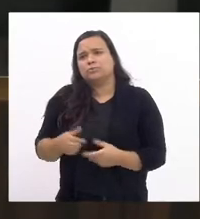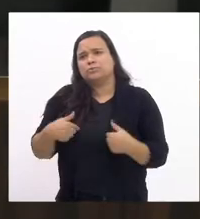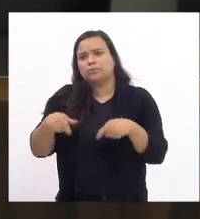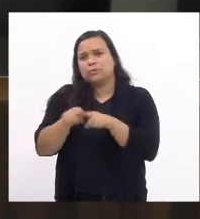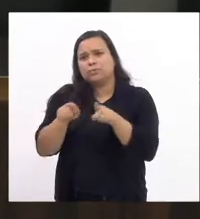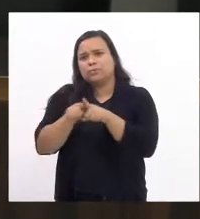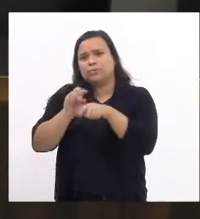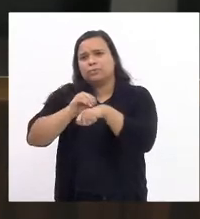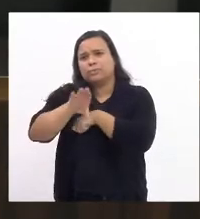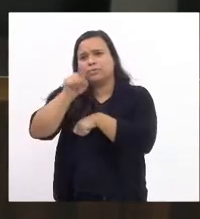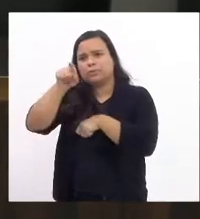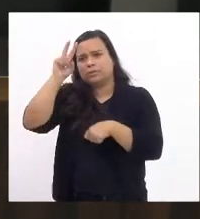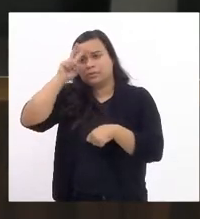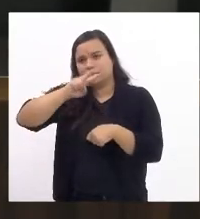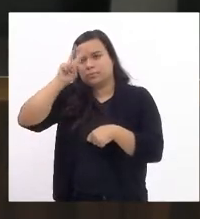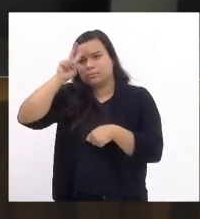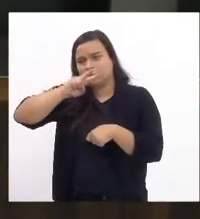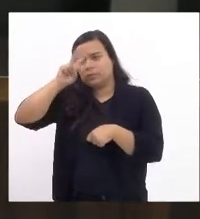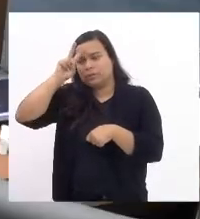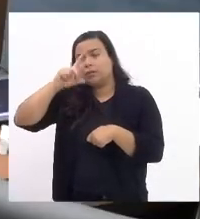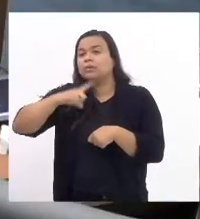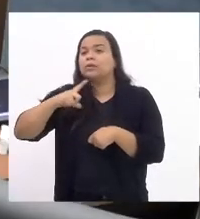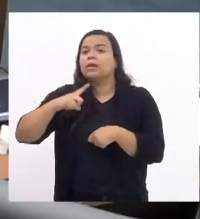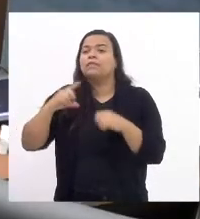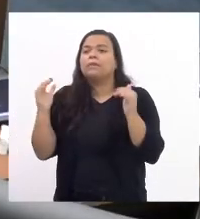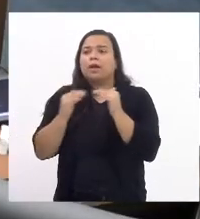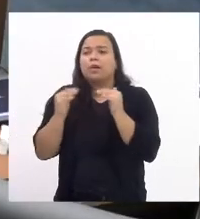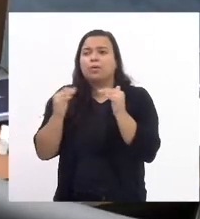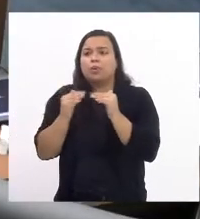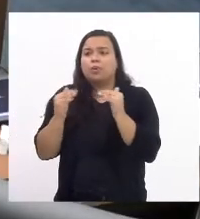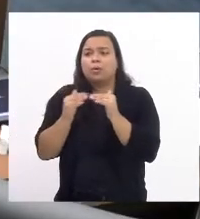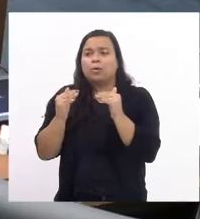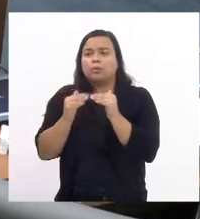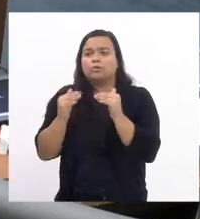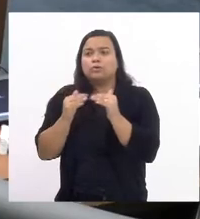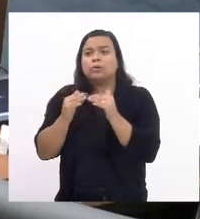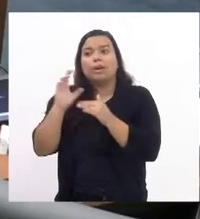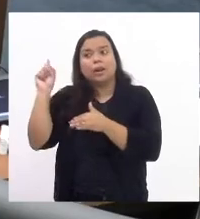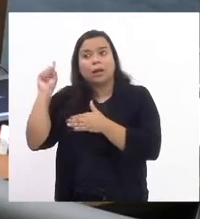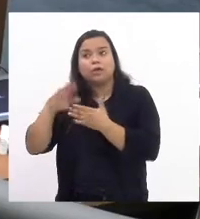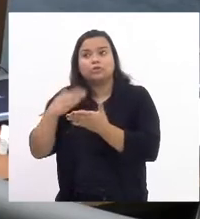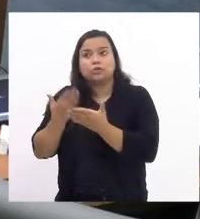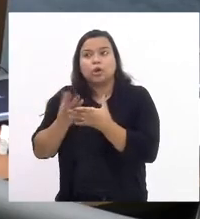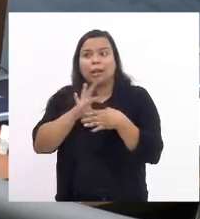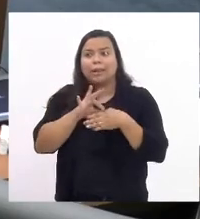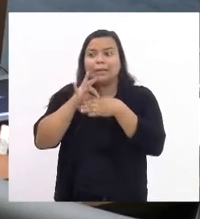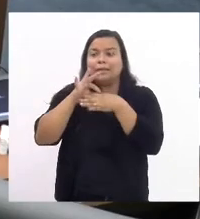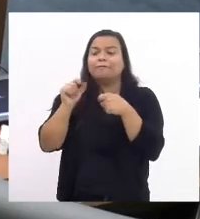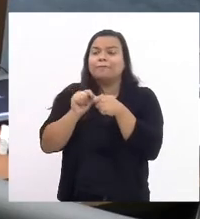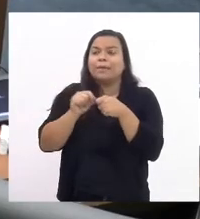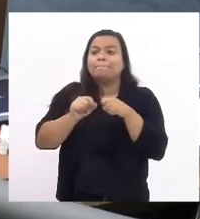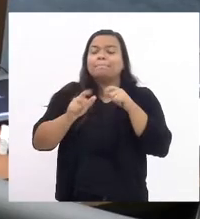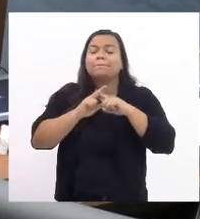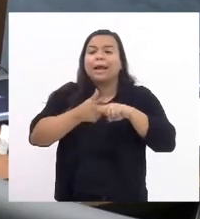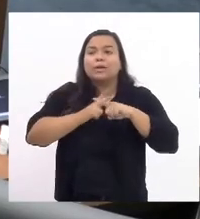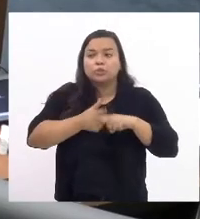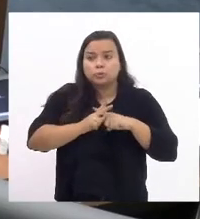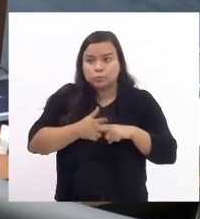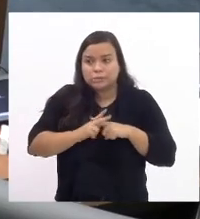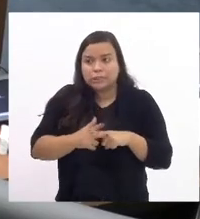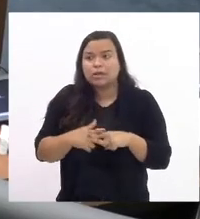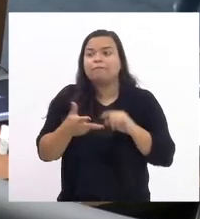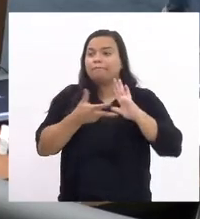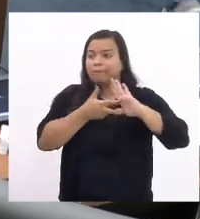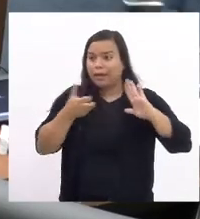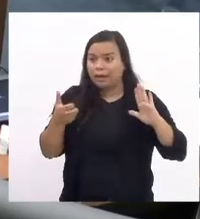Excelência, que houve um acordo no Colégio de Líderes para manutenção do veto,